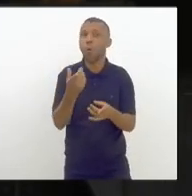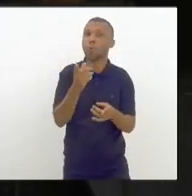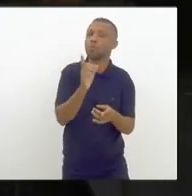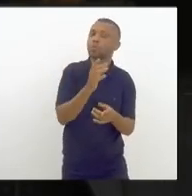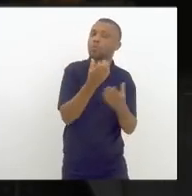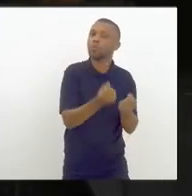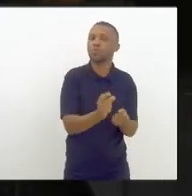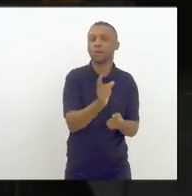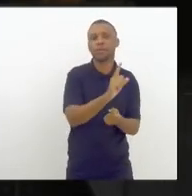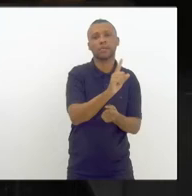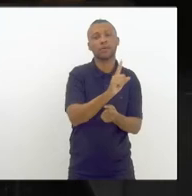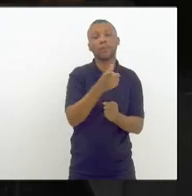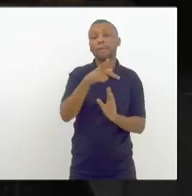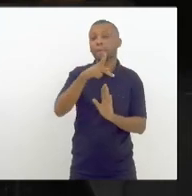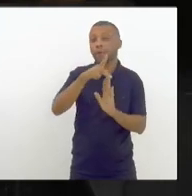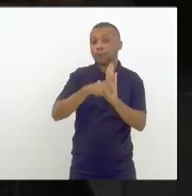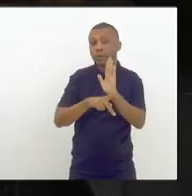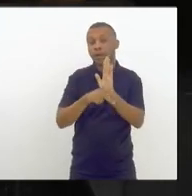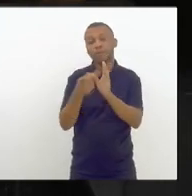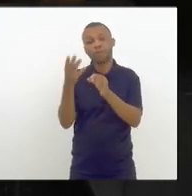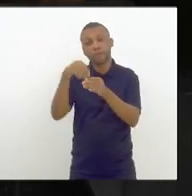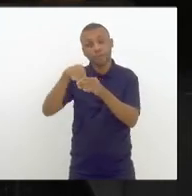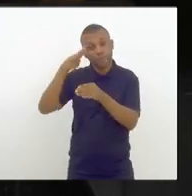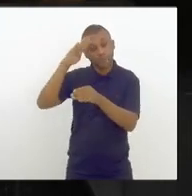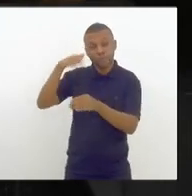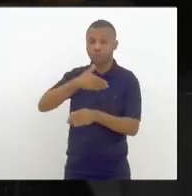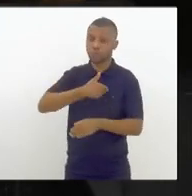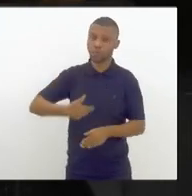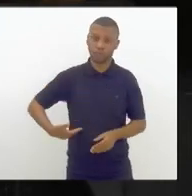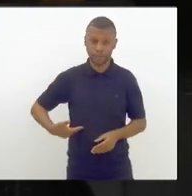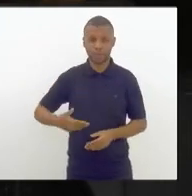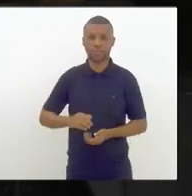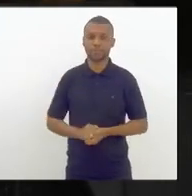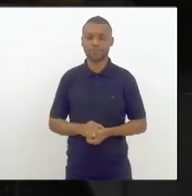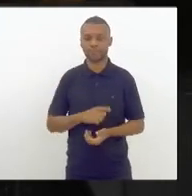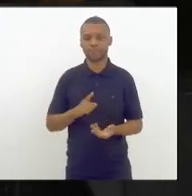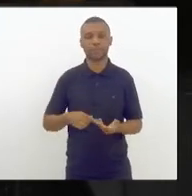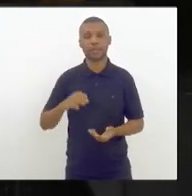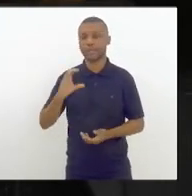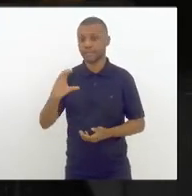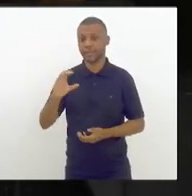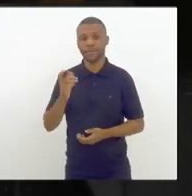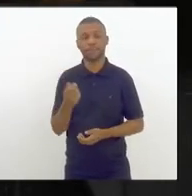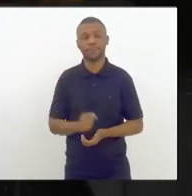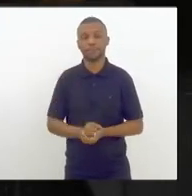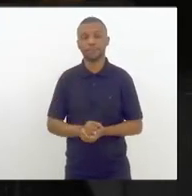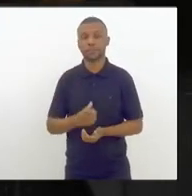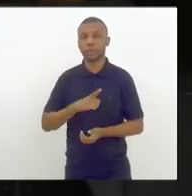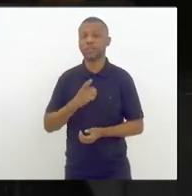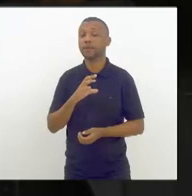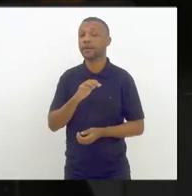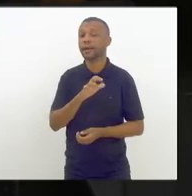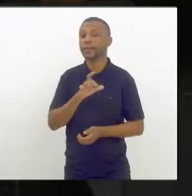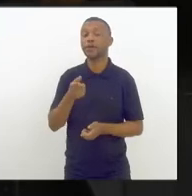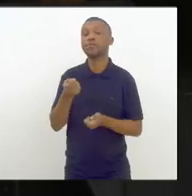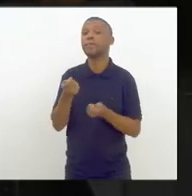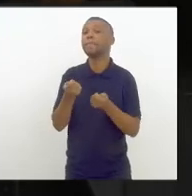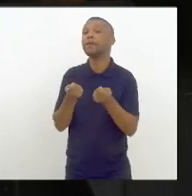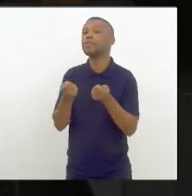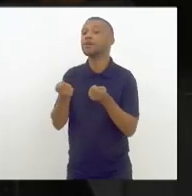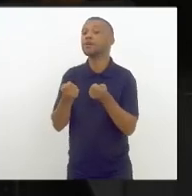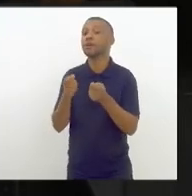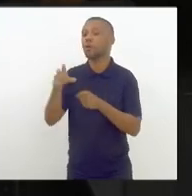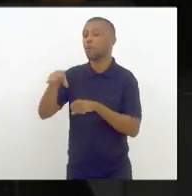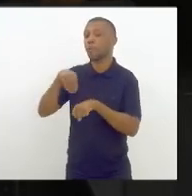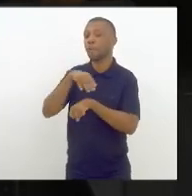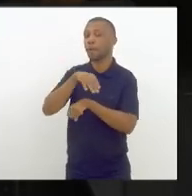oriundos principalmente do Poder Executivo servia de canal de mediação entre as